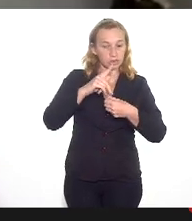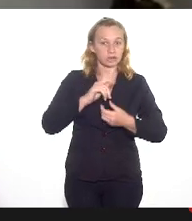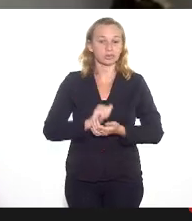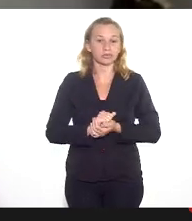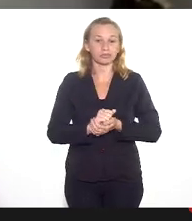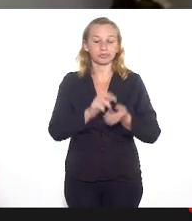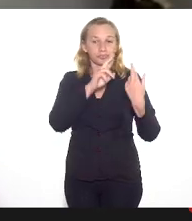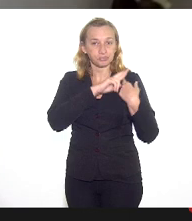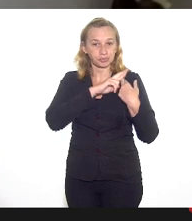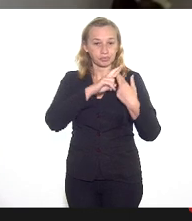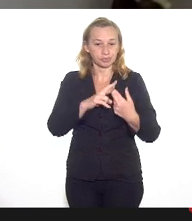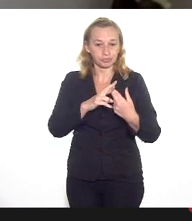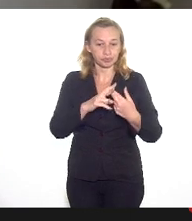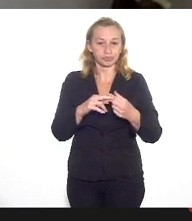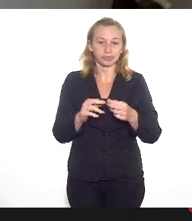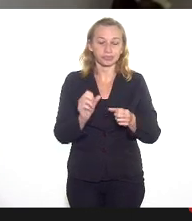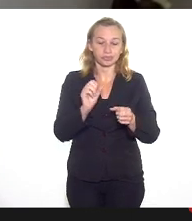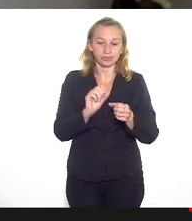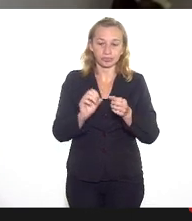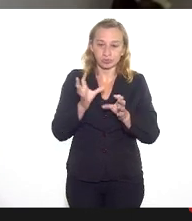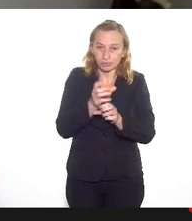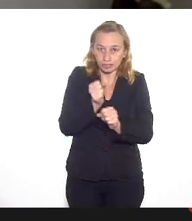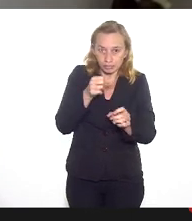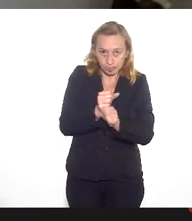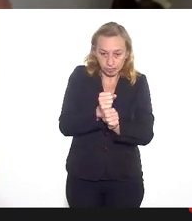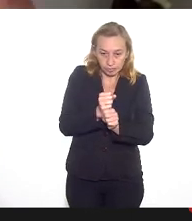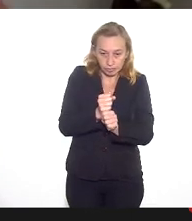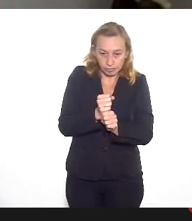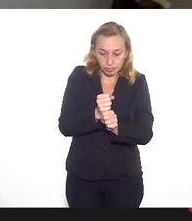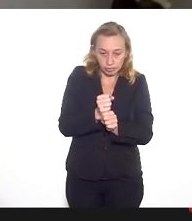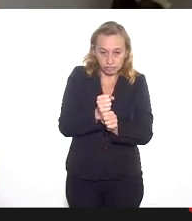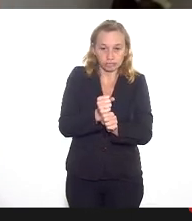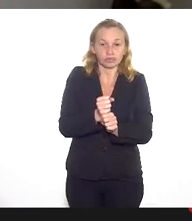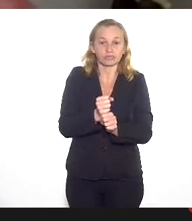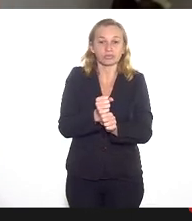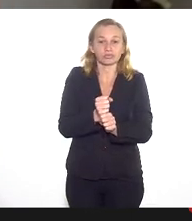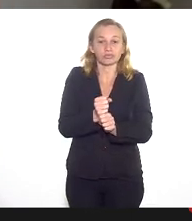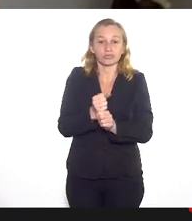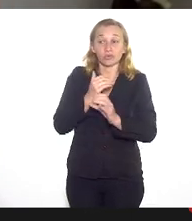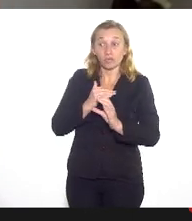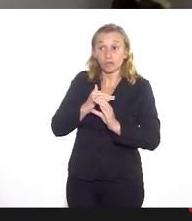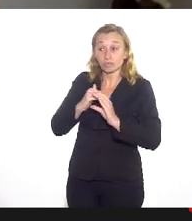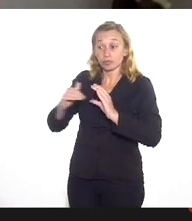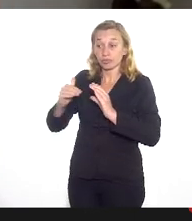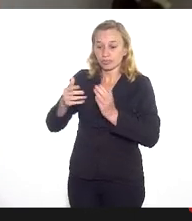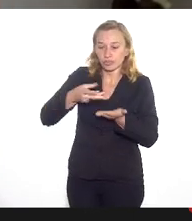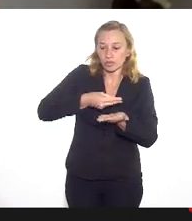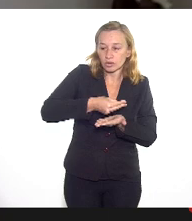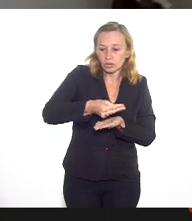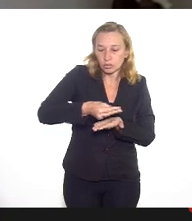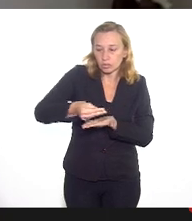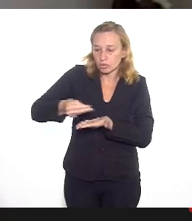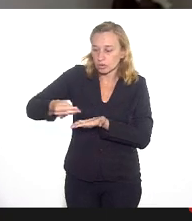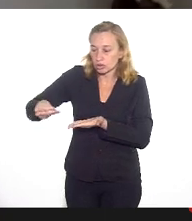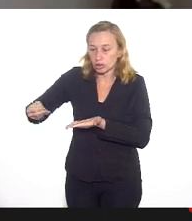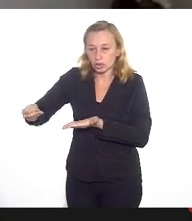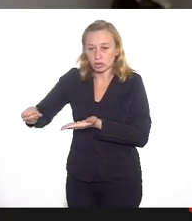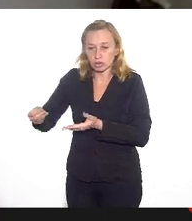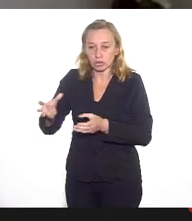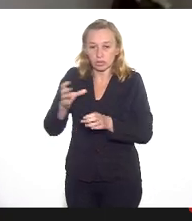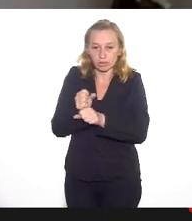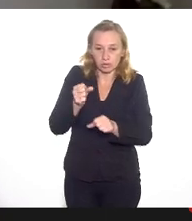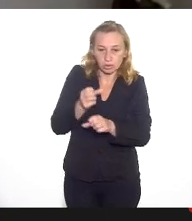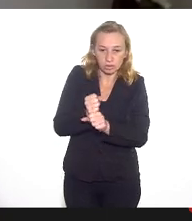é responsável por fazer o cálculo, né? Então ela envia, ela compartilha esse cálculo com